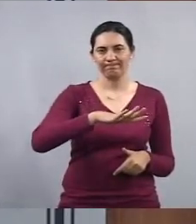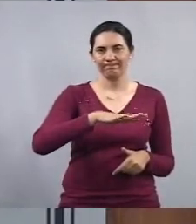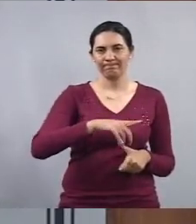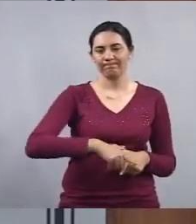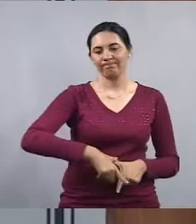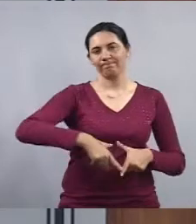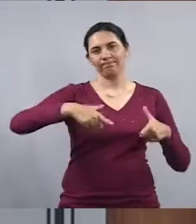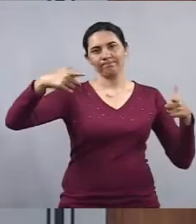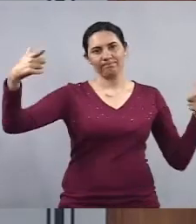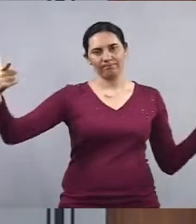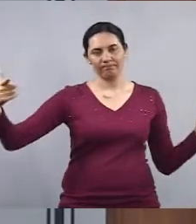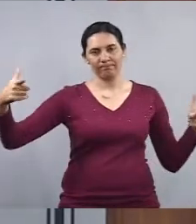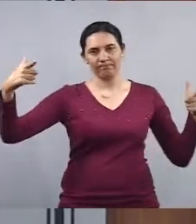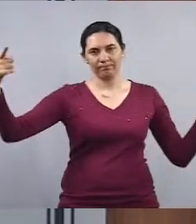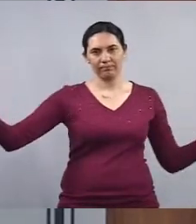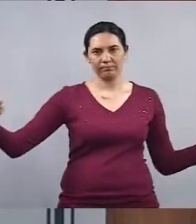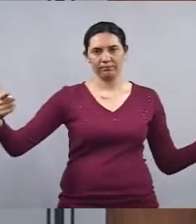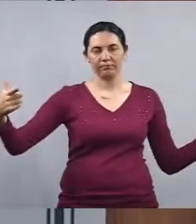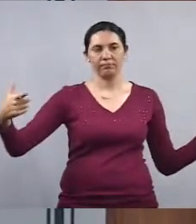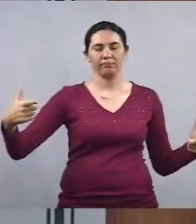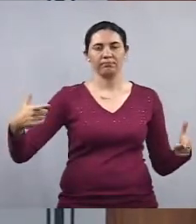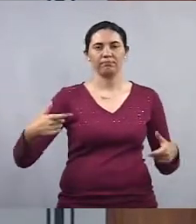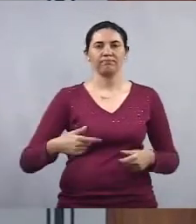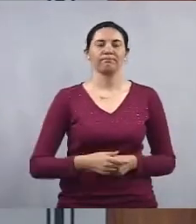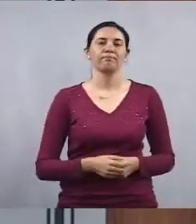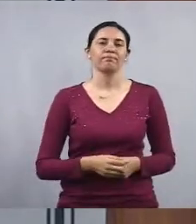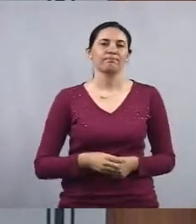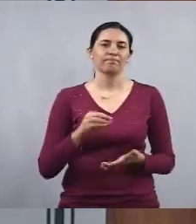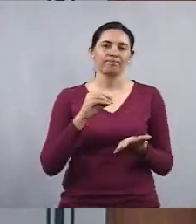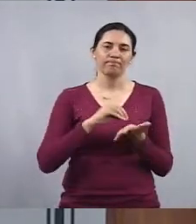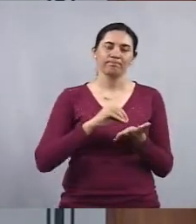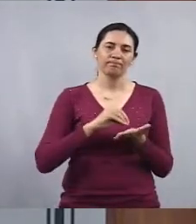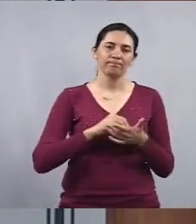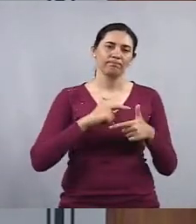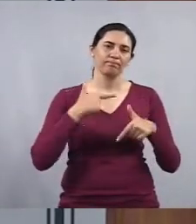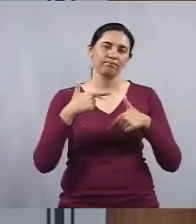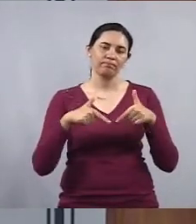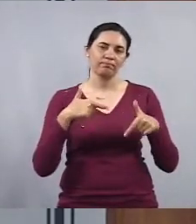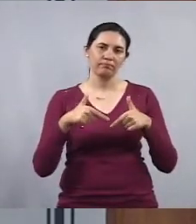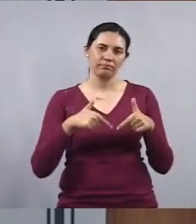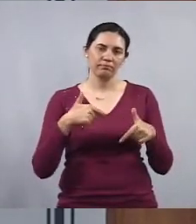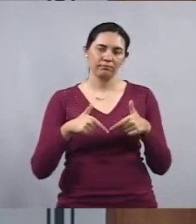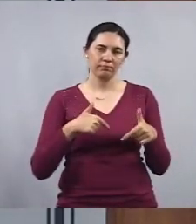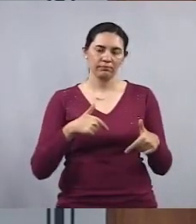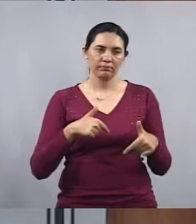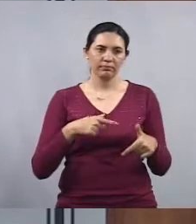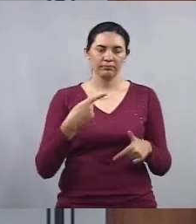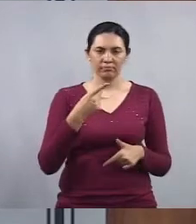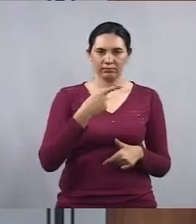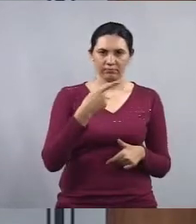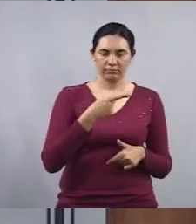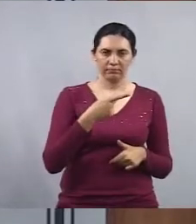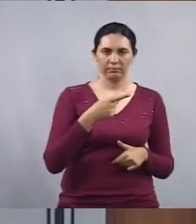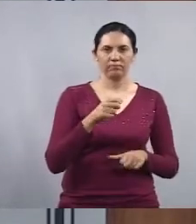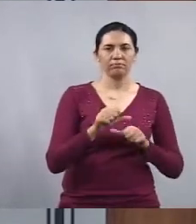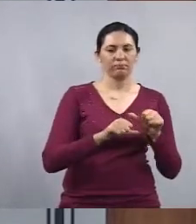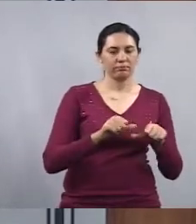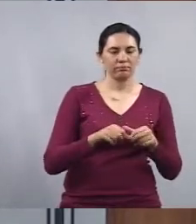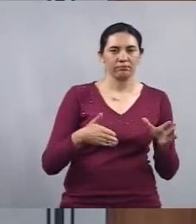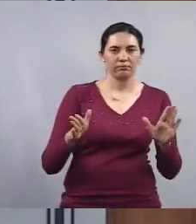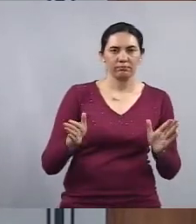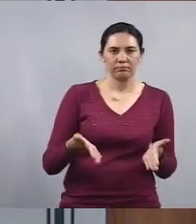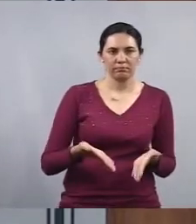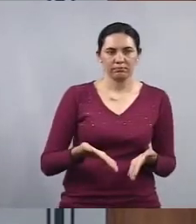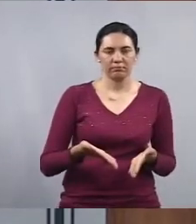triplicou o a questão do Desemprego bom então falar que tem uma reforma nesse momento